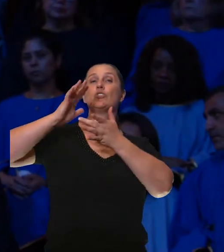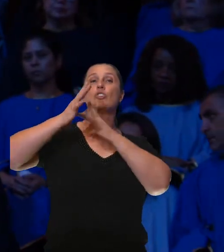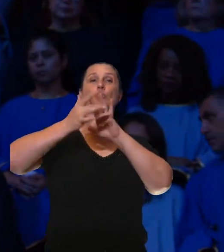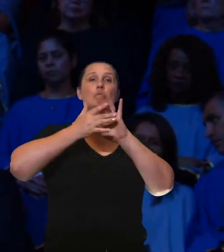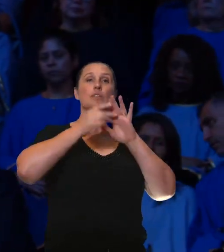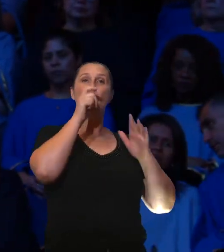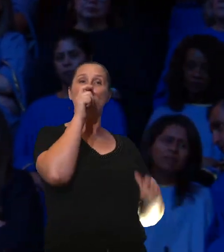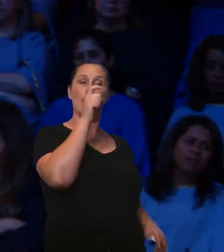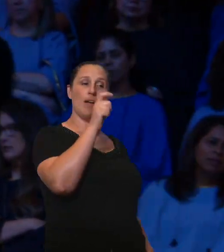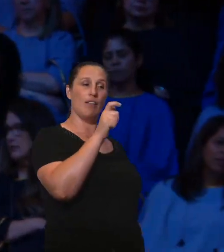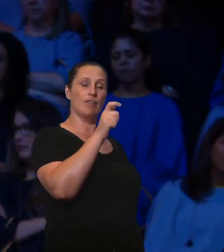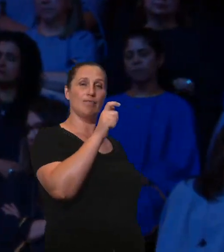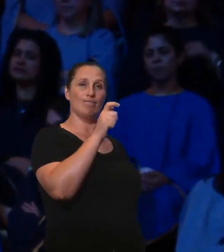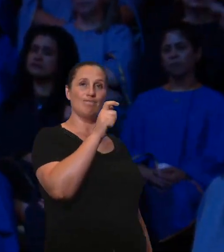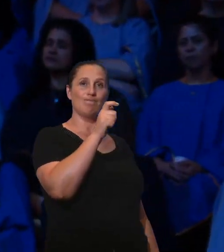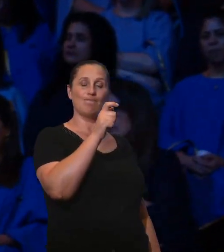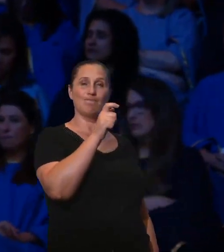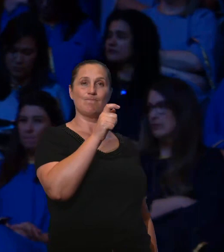uma palavra: